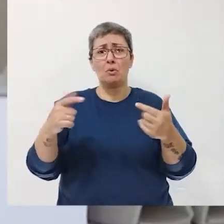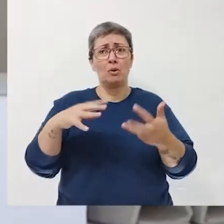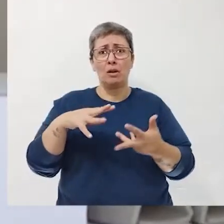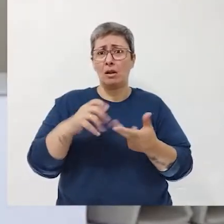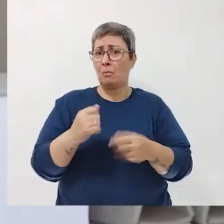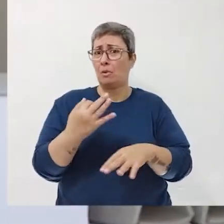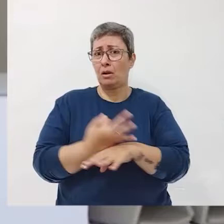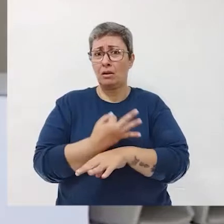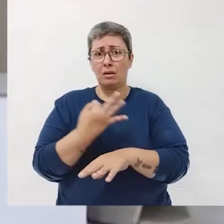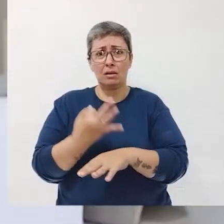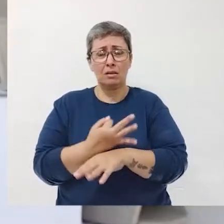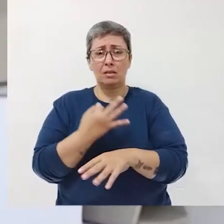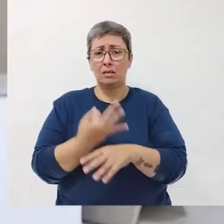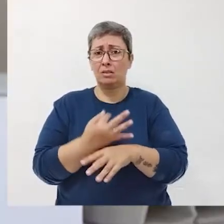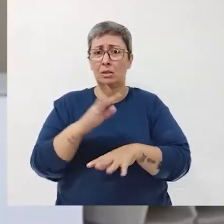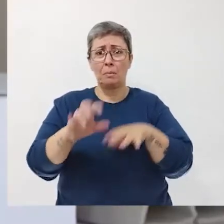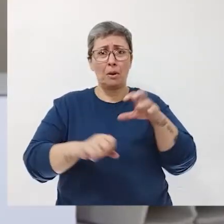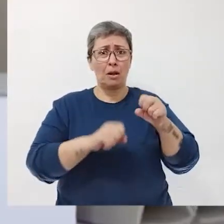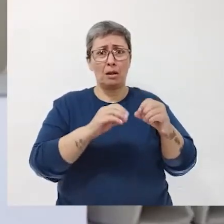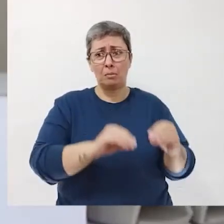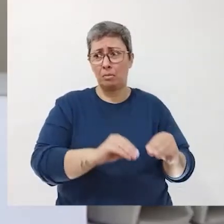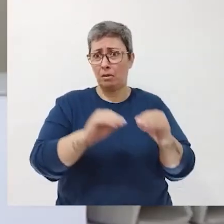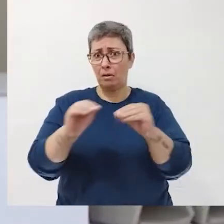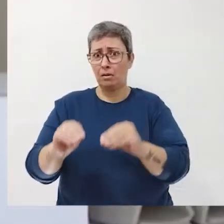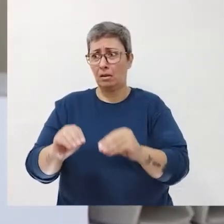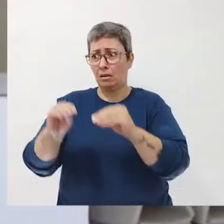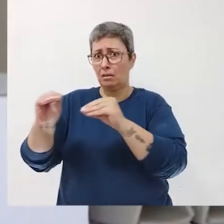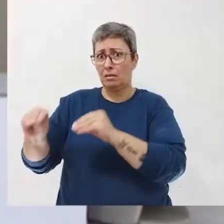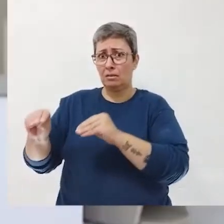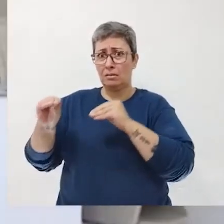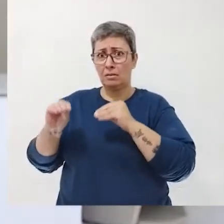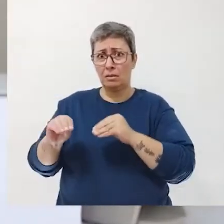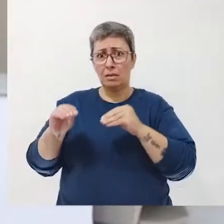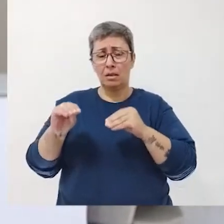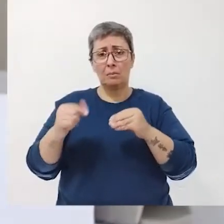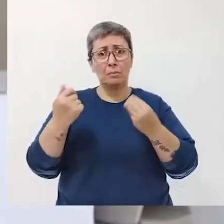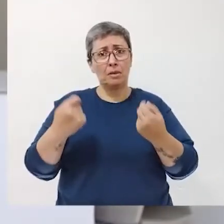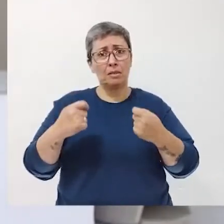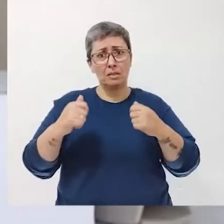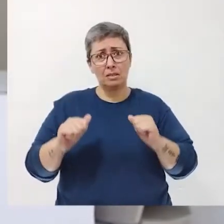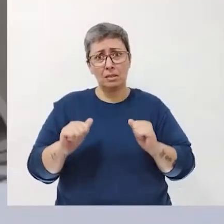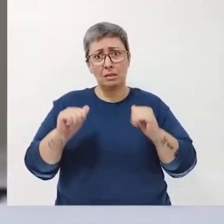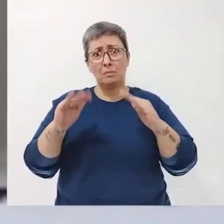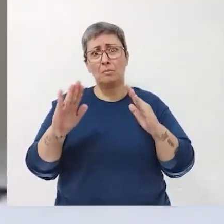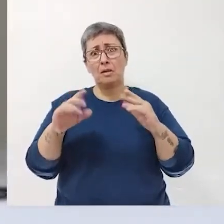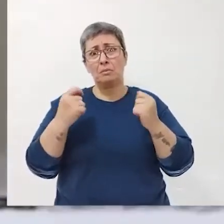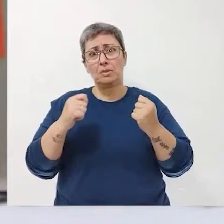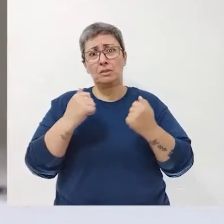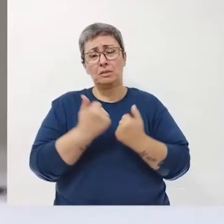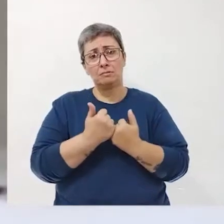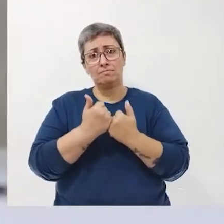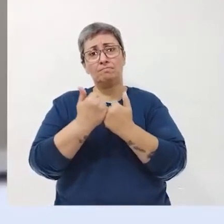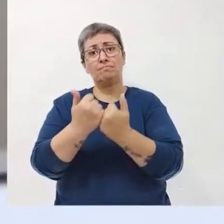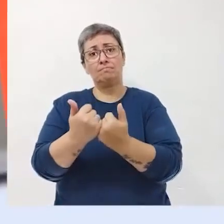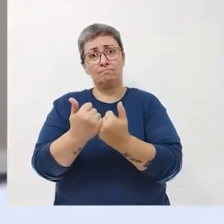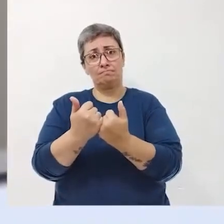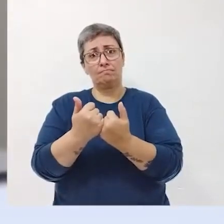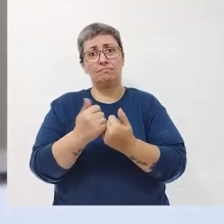que aguente se nós só tirarmos de um lugar para despejar em outro. Temos que fazer algo a mais, temos que ser sustentáveis.